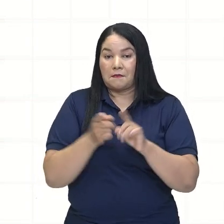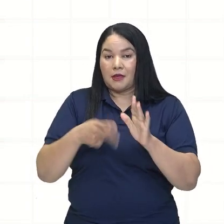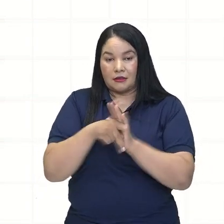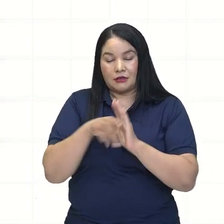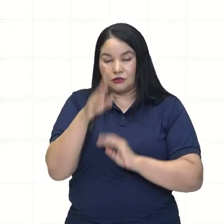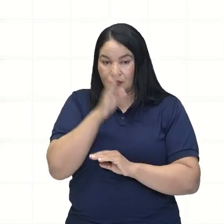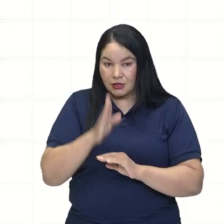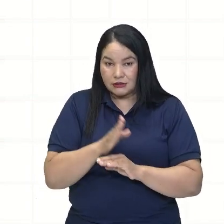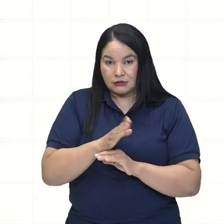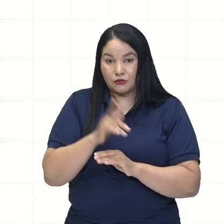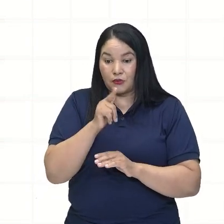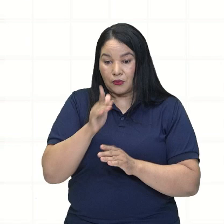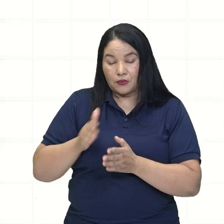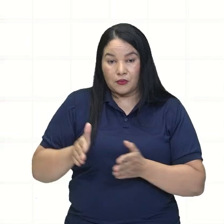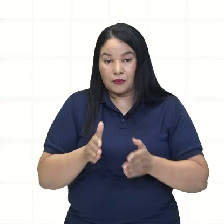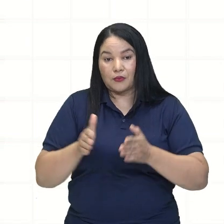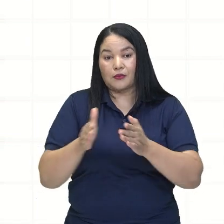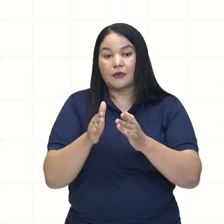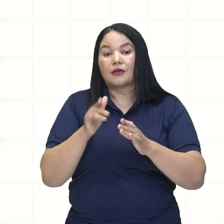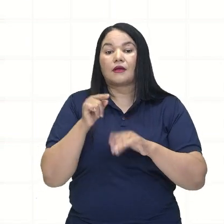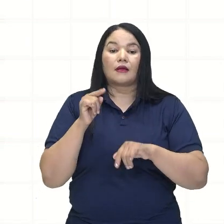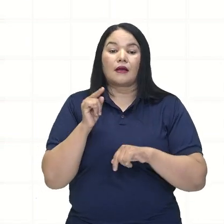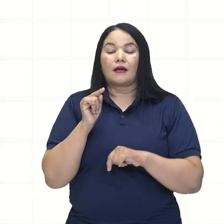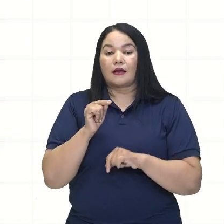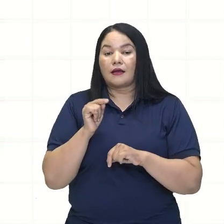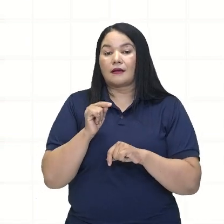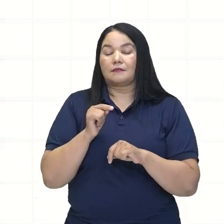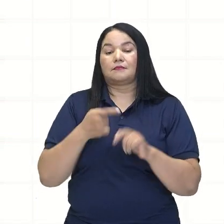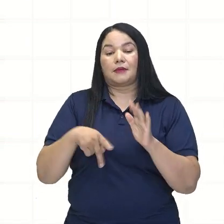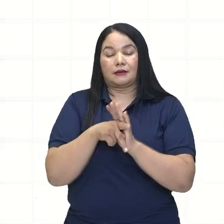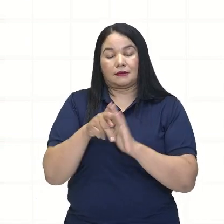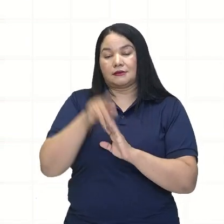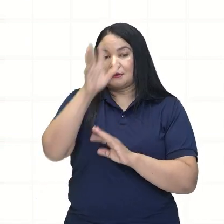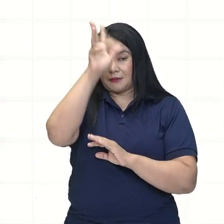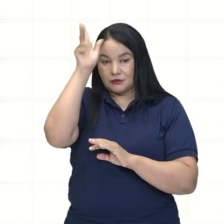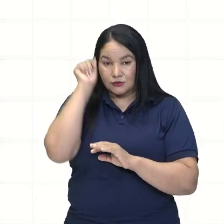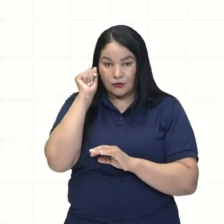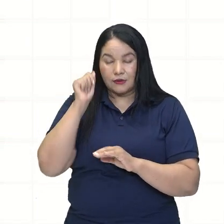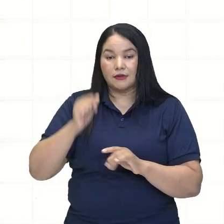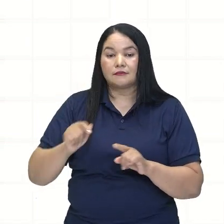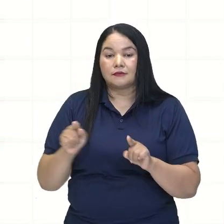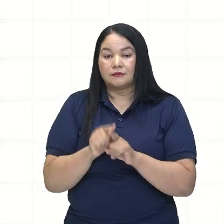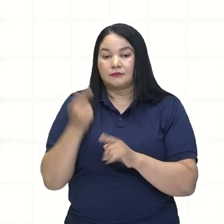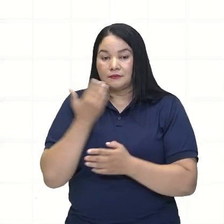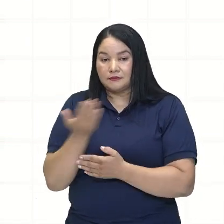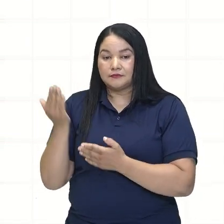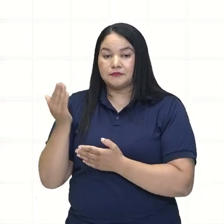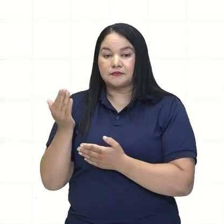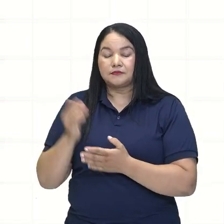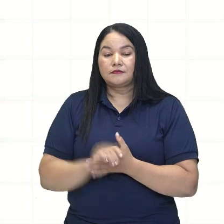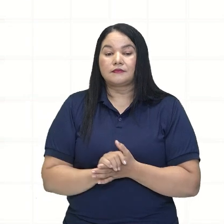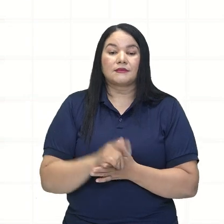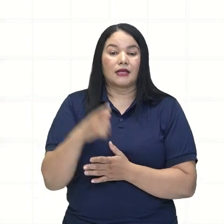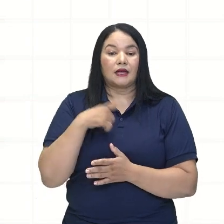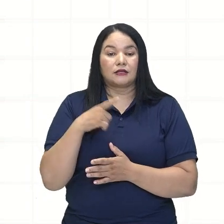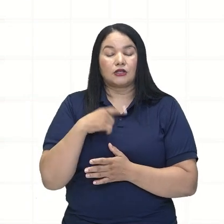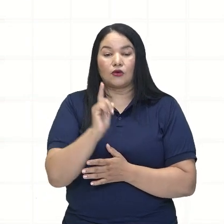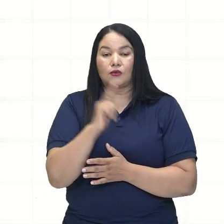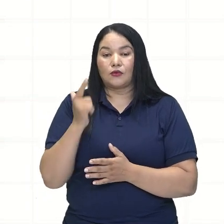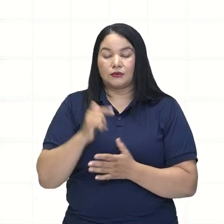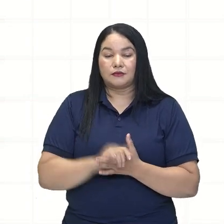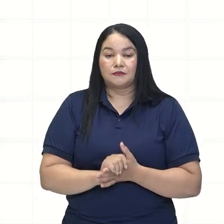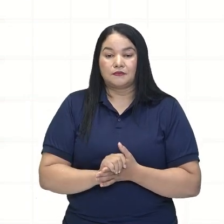Nós temos aí a bacia hidrográfica da Amazônia, né? Temos